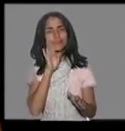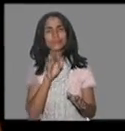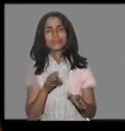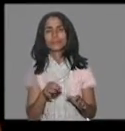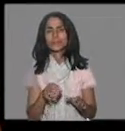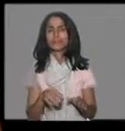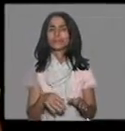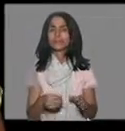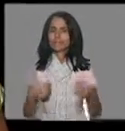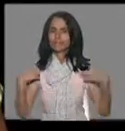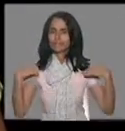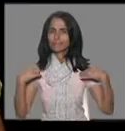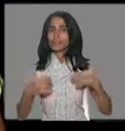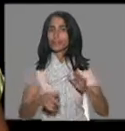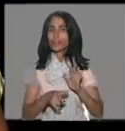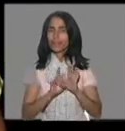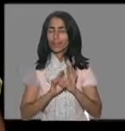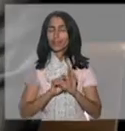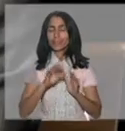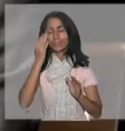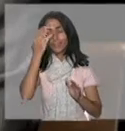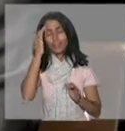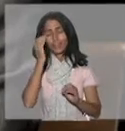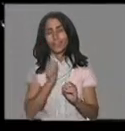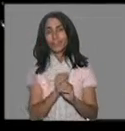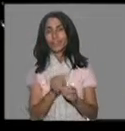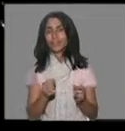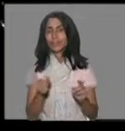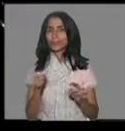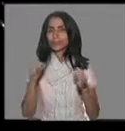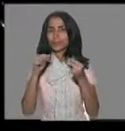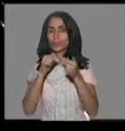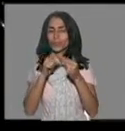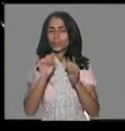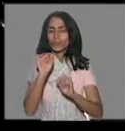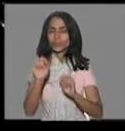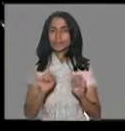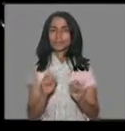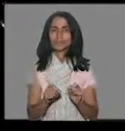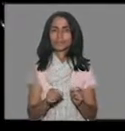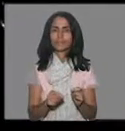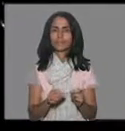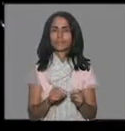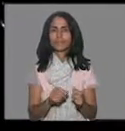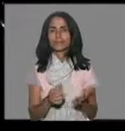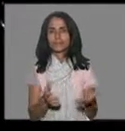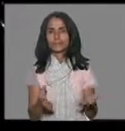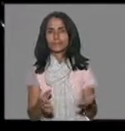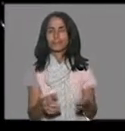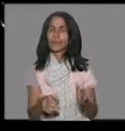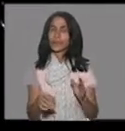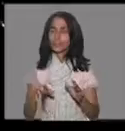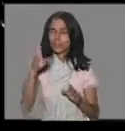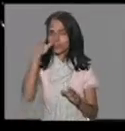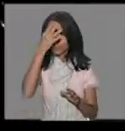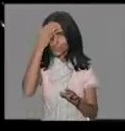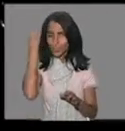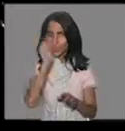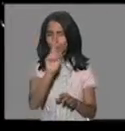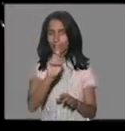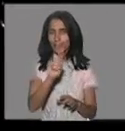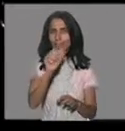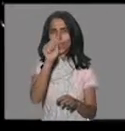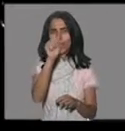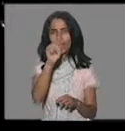um pouco isso inter a isso aqui aquilo representa esquecer que nós estamos falando de áfricas no